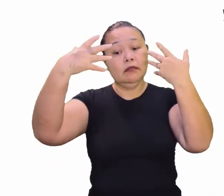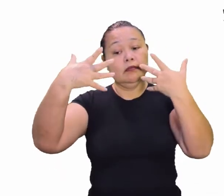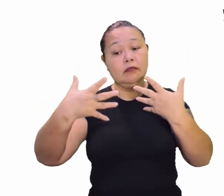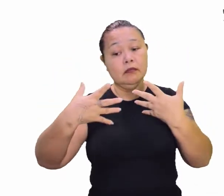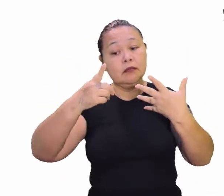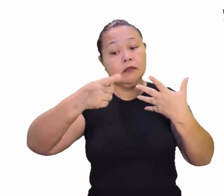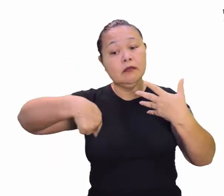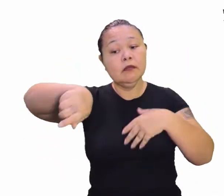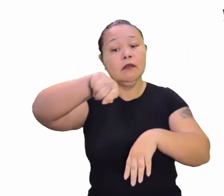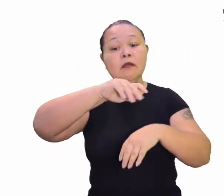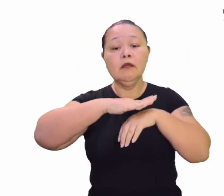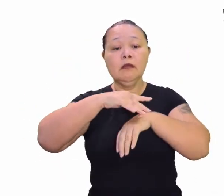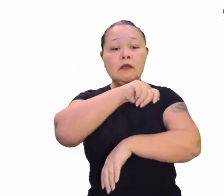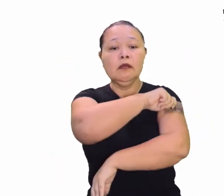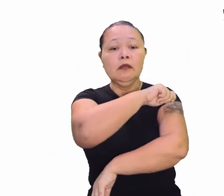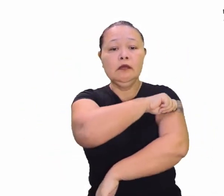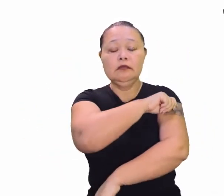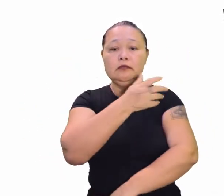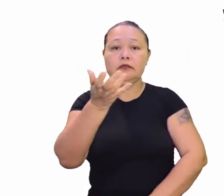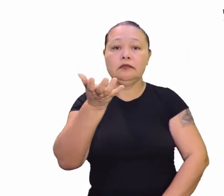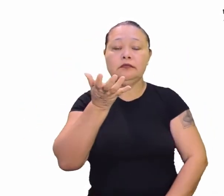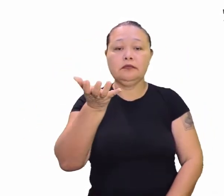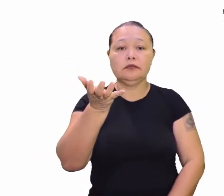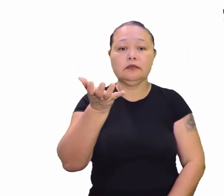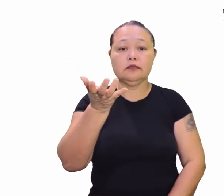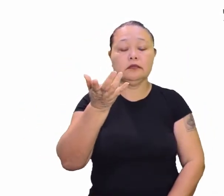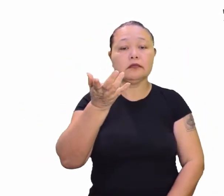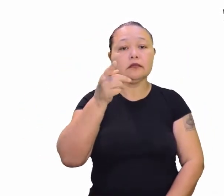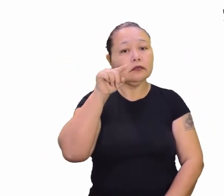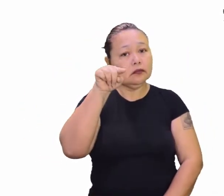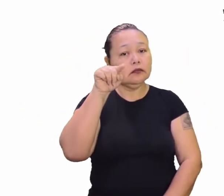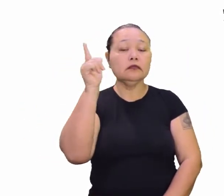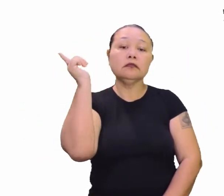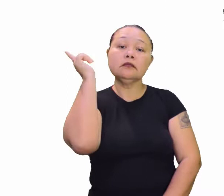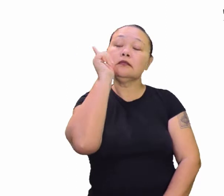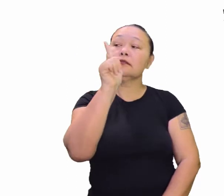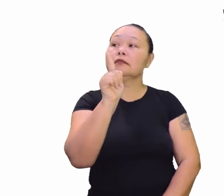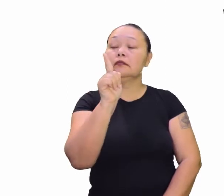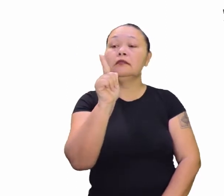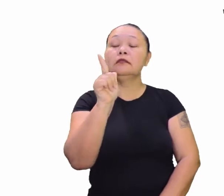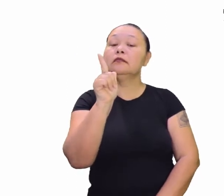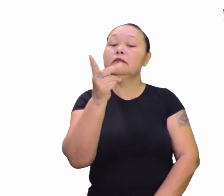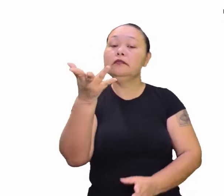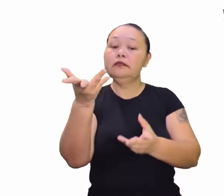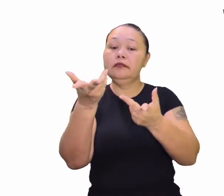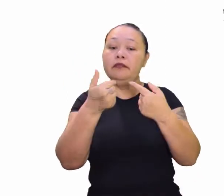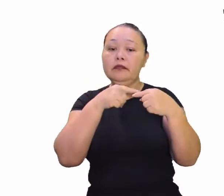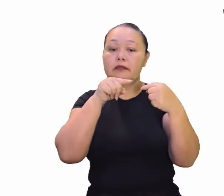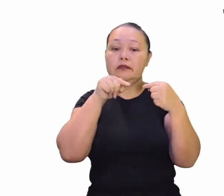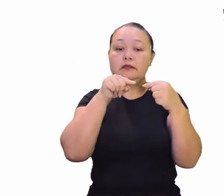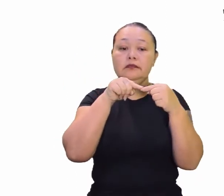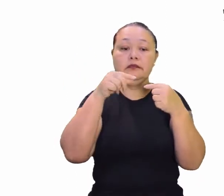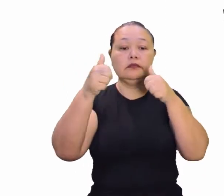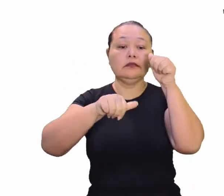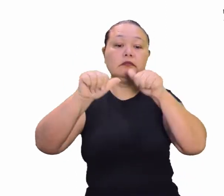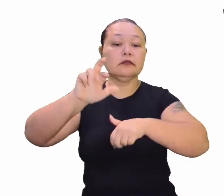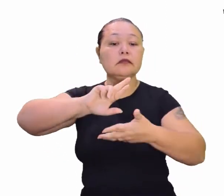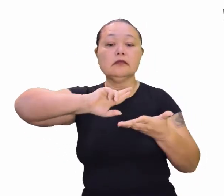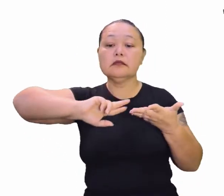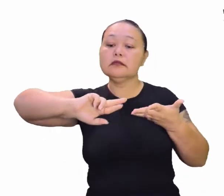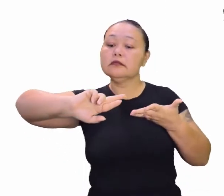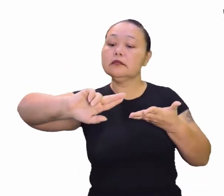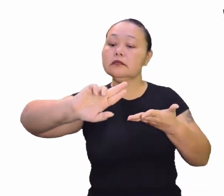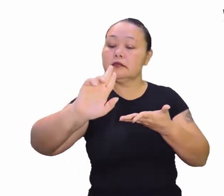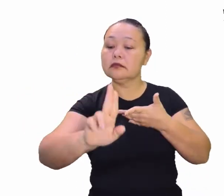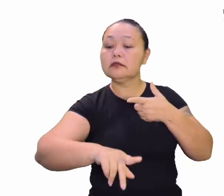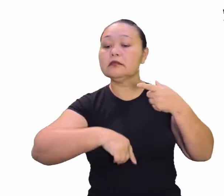o nosso querido aluno que a gente quer que ele adquira a habilidade, né, de analisar diferentes